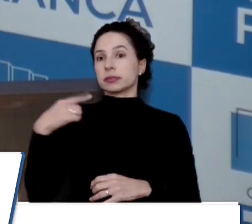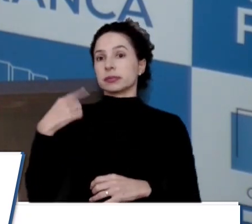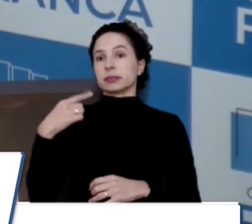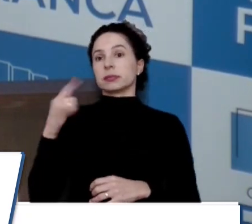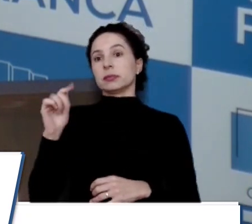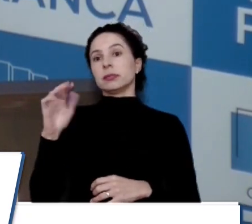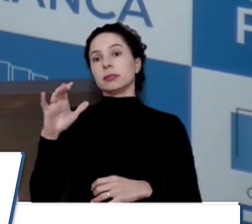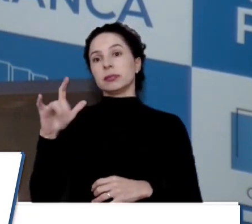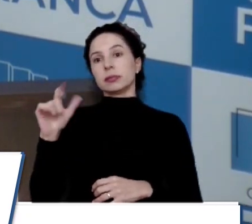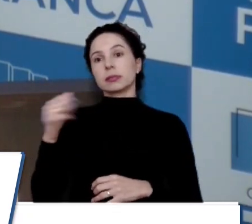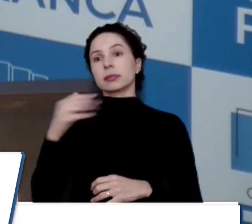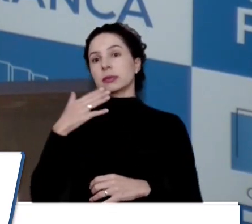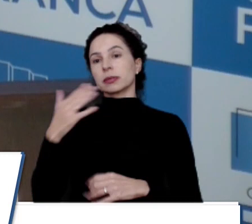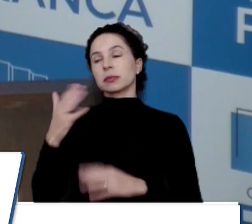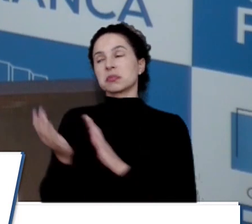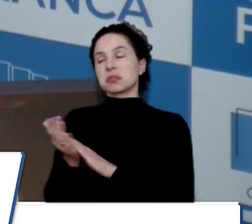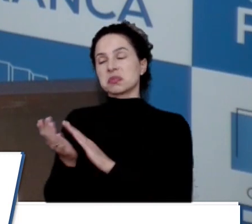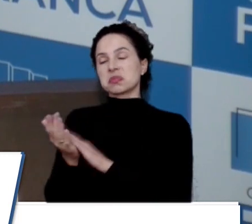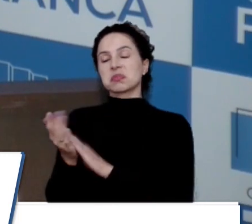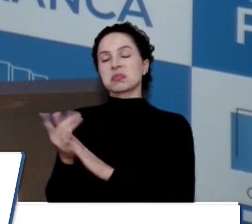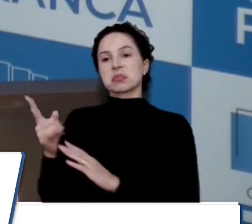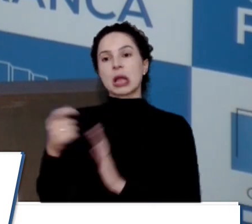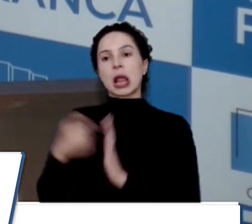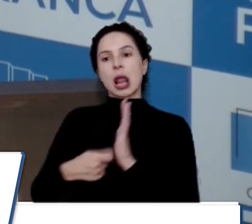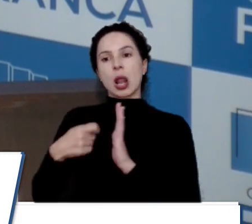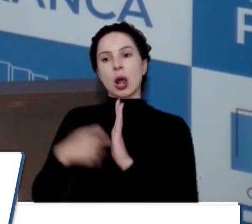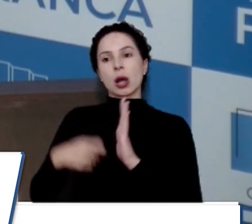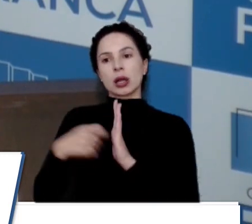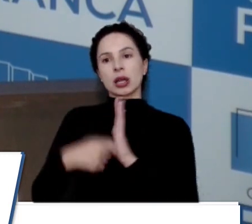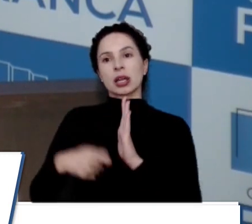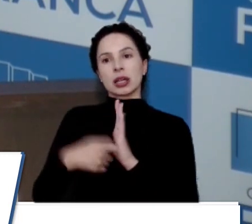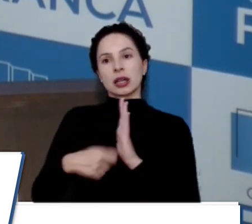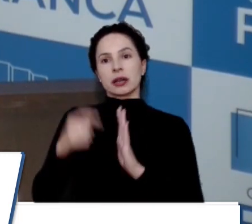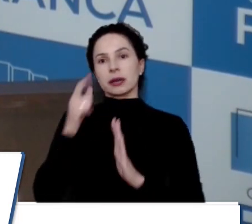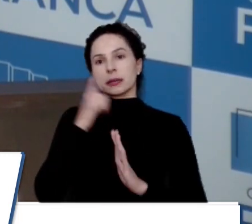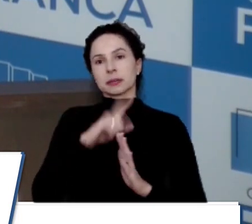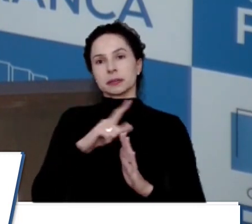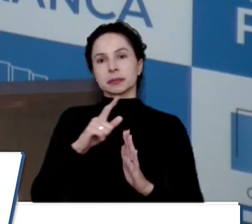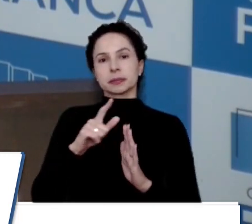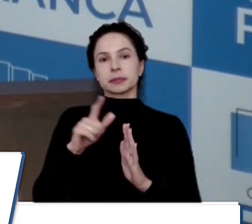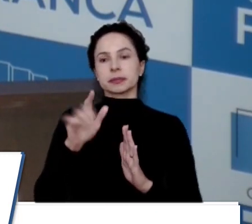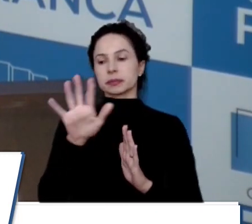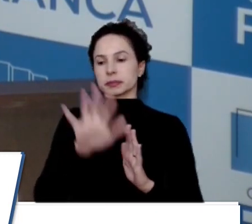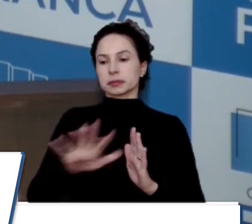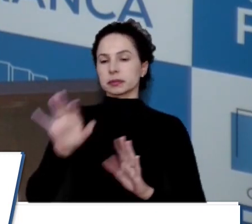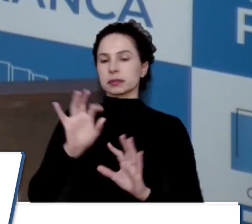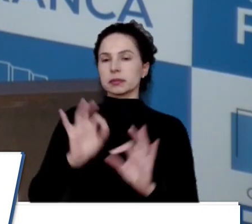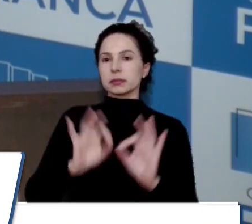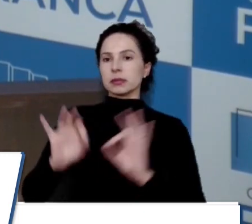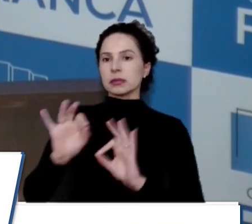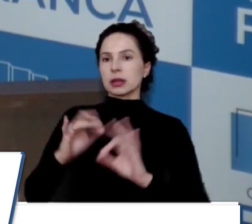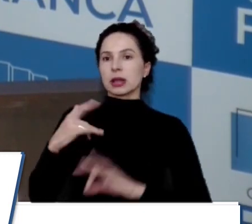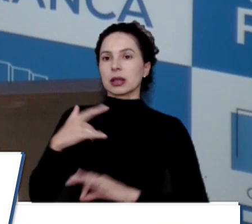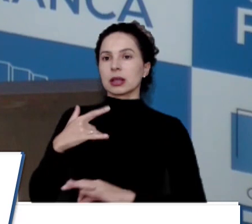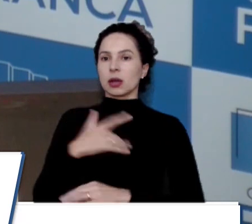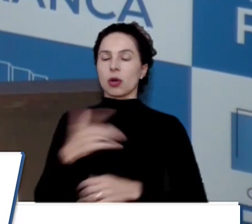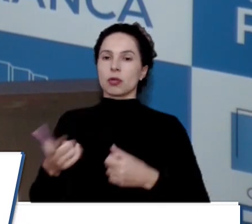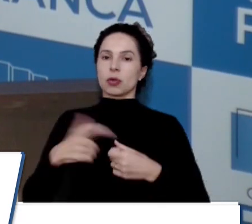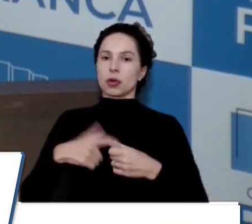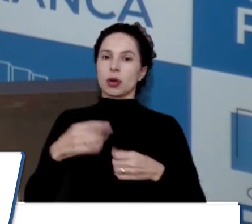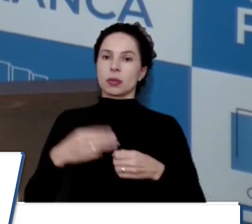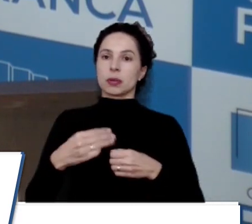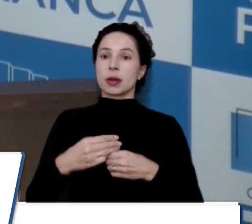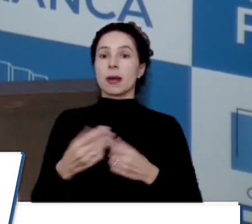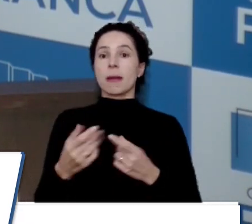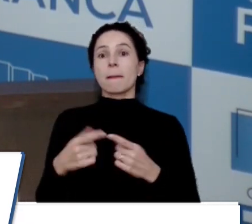parabenizar ela que ela tá batalhando lá para regionalizar a saúde voltar para o município Só que